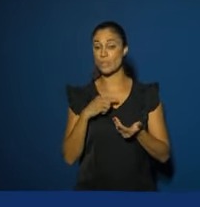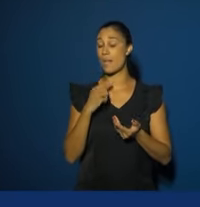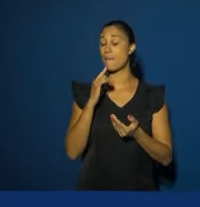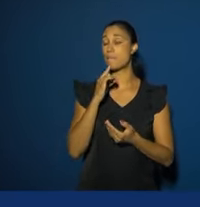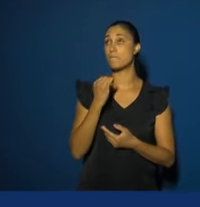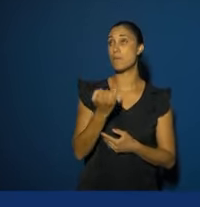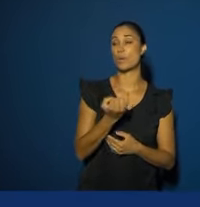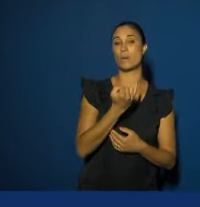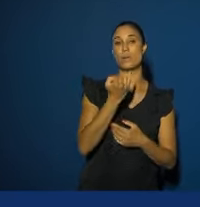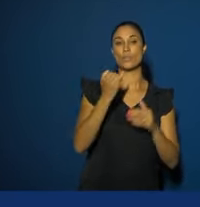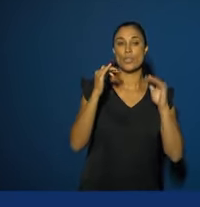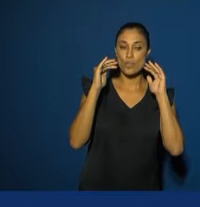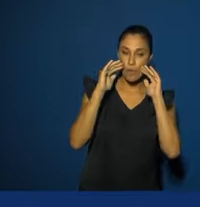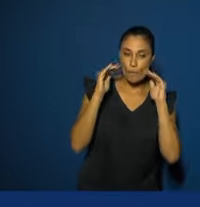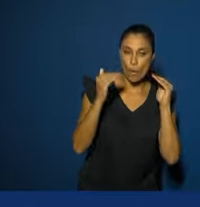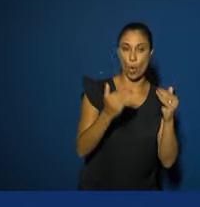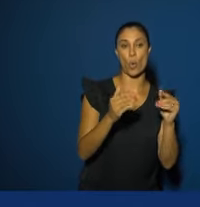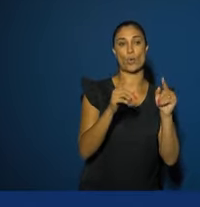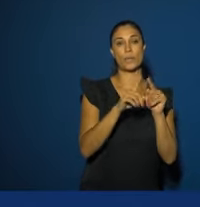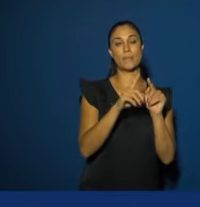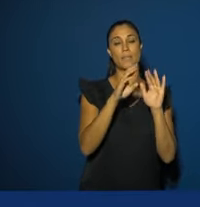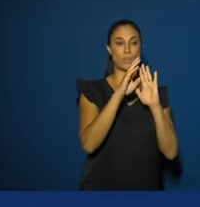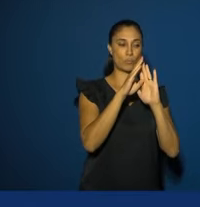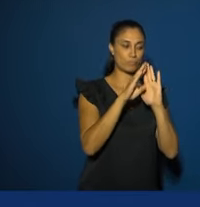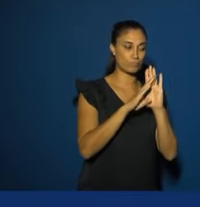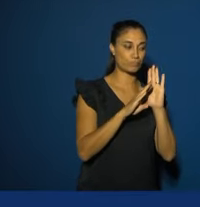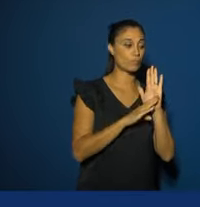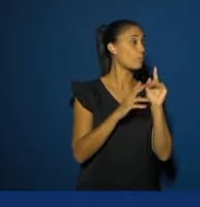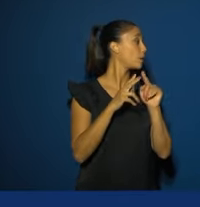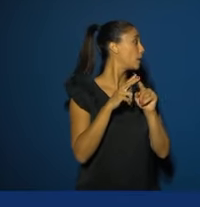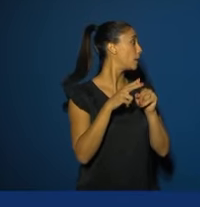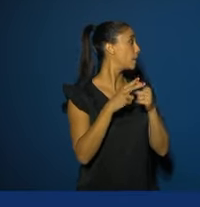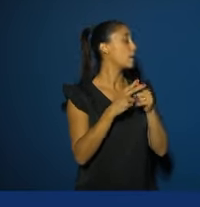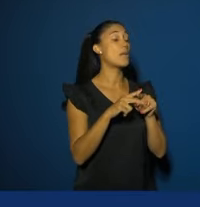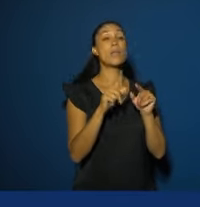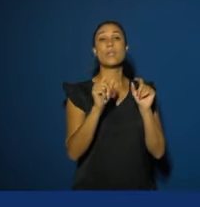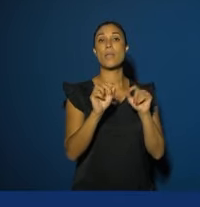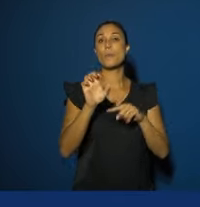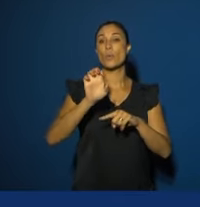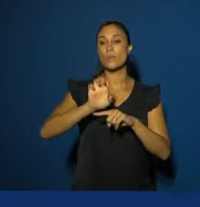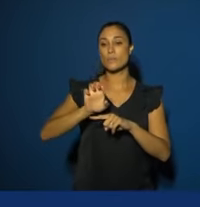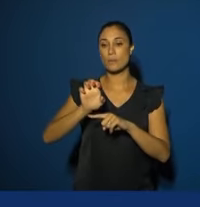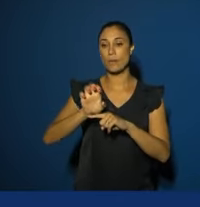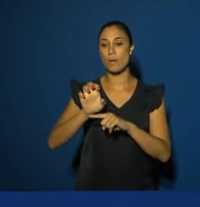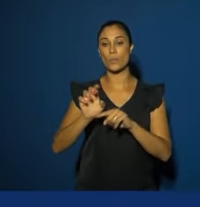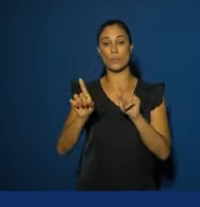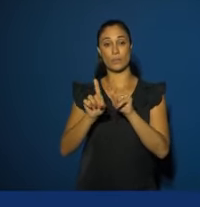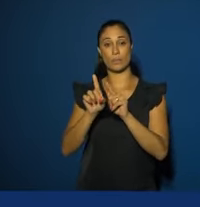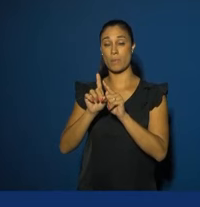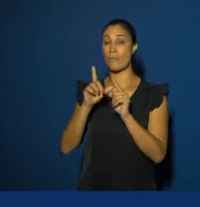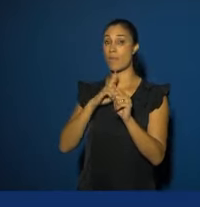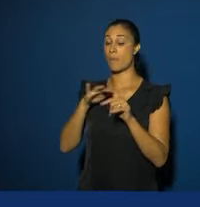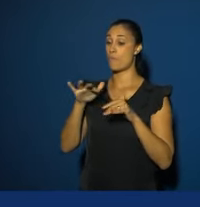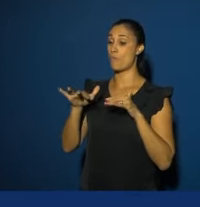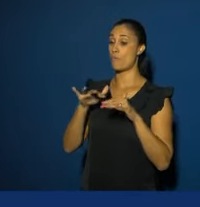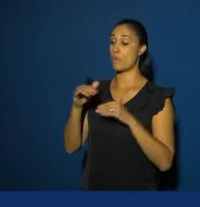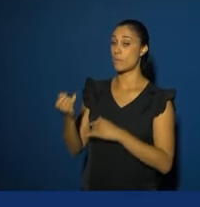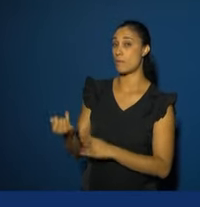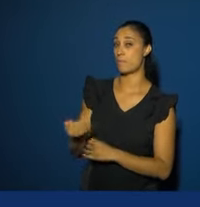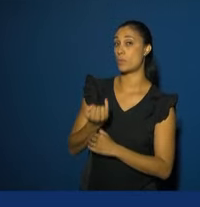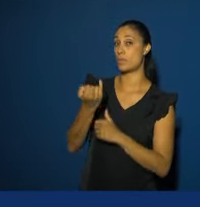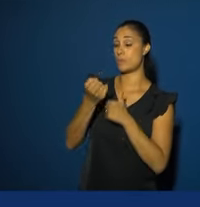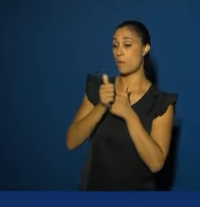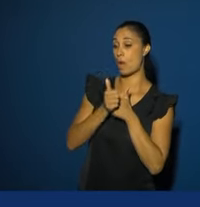crucial a gente focou muito nessa questão regulatória que tá sendo tocada de novo pelo Estado eu acho que a gente tem aí em breve movimentos importantes para